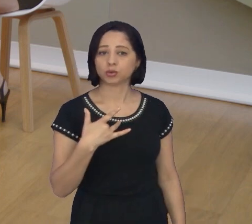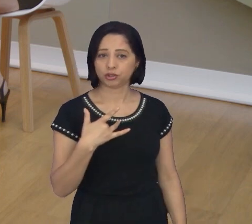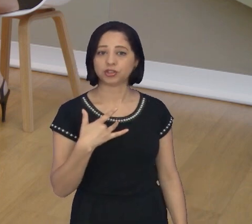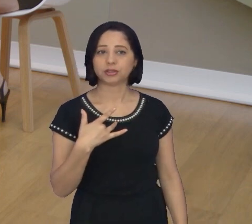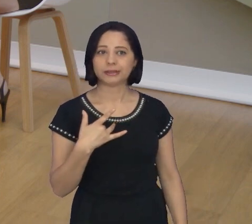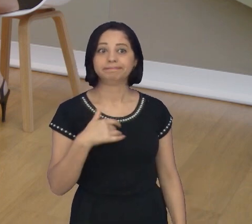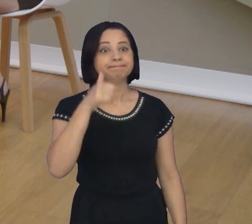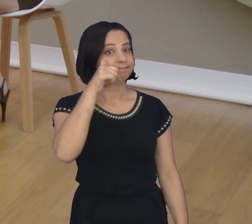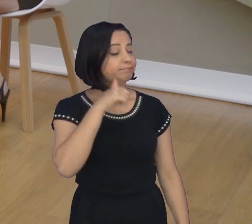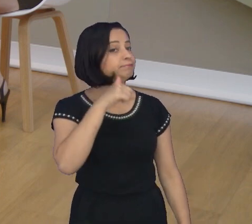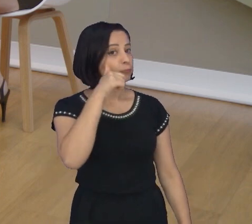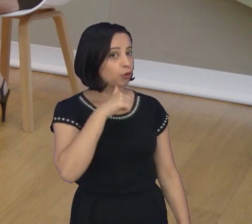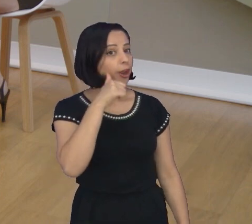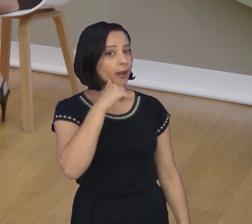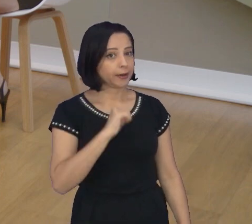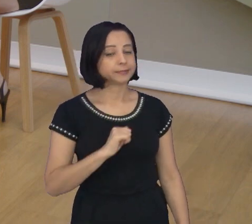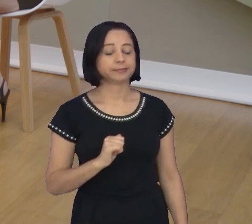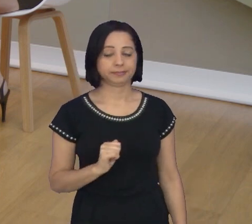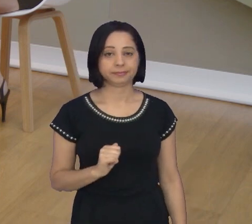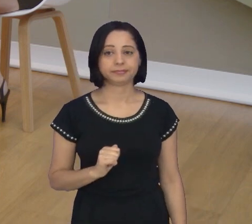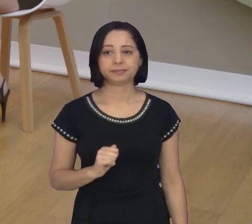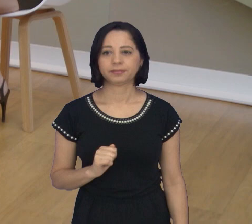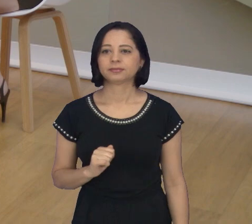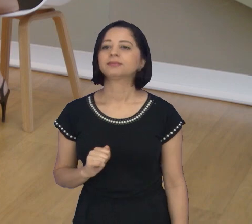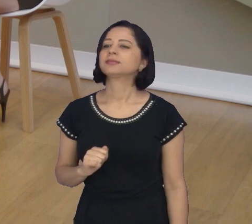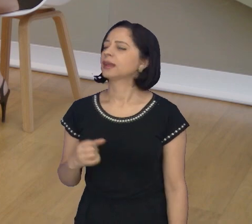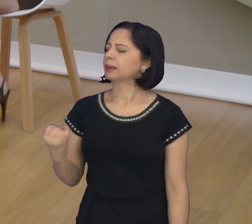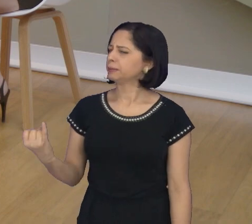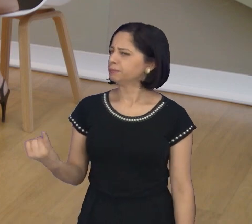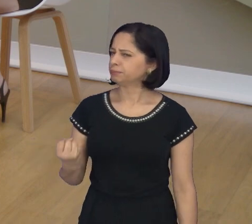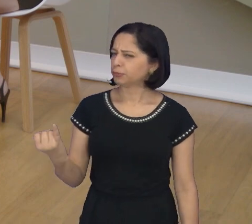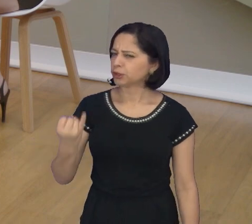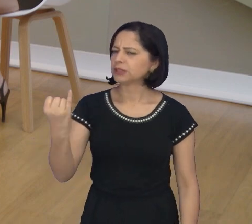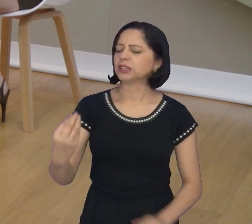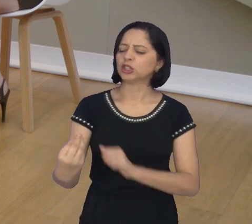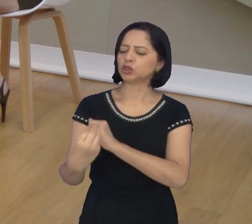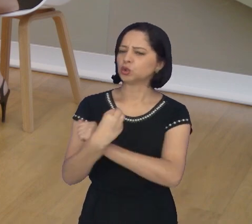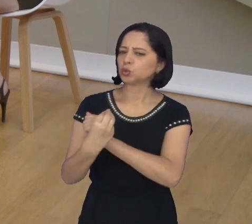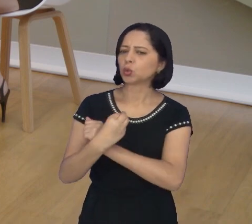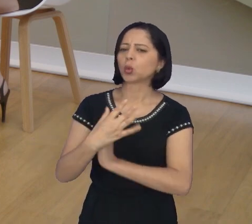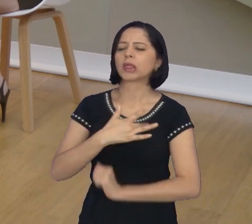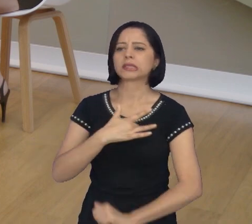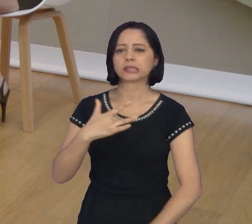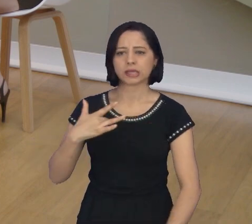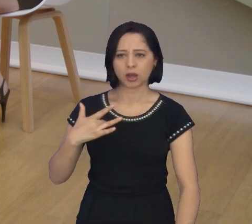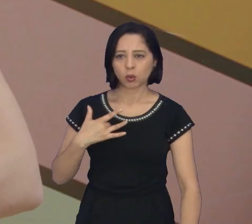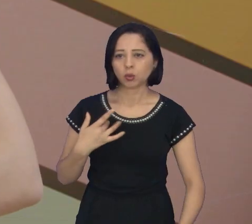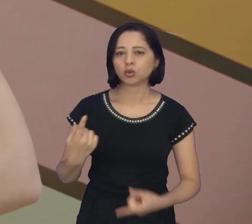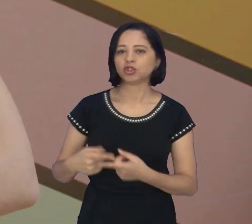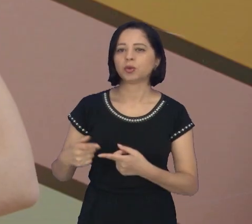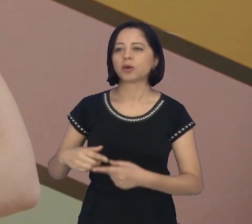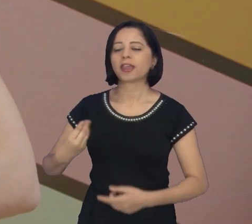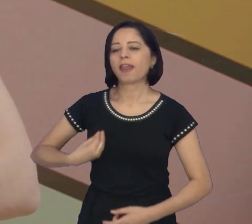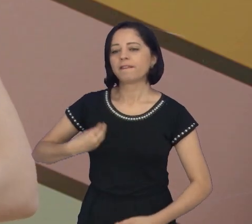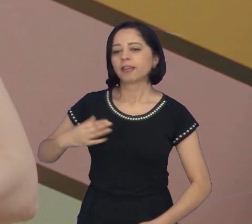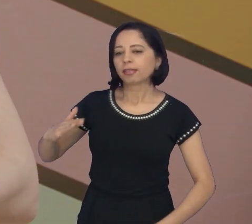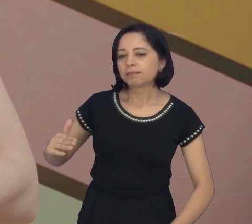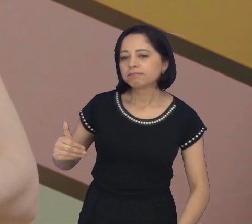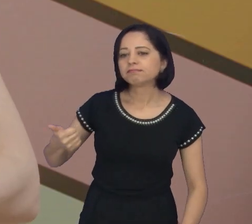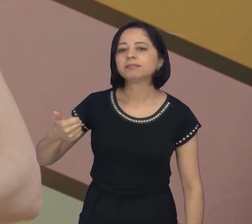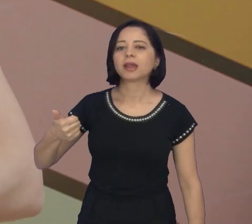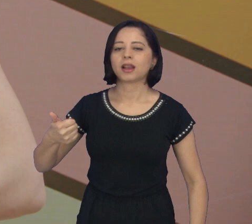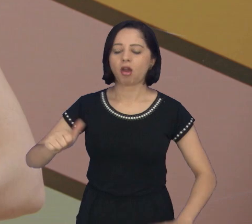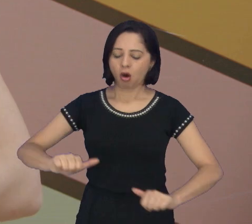em mulheres, né? A saúde da mulher. Sim, é fundamental esse cuidado com a saúde, porque garante uma melhor qualidade de vida,